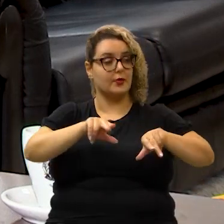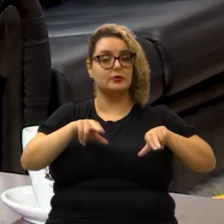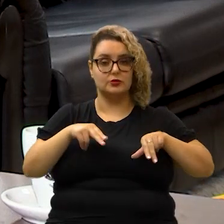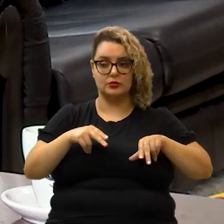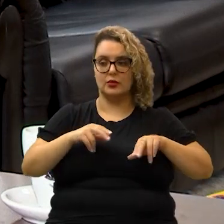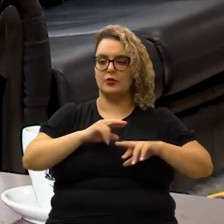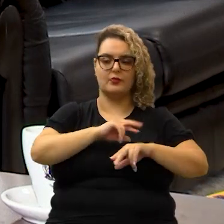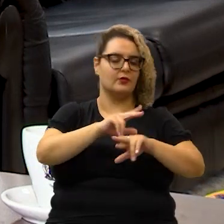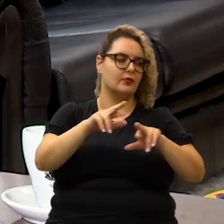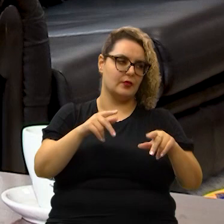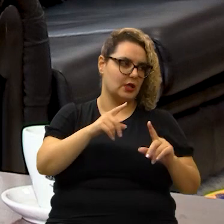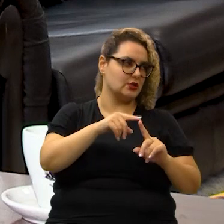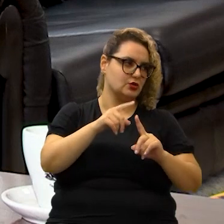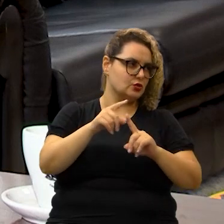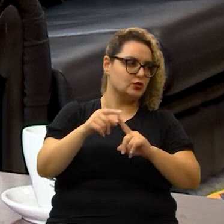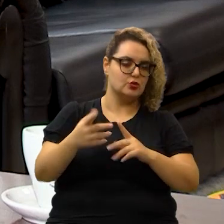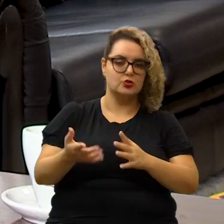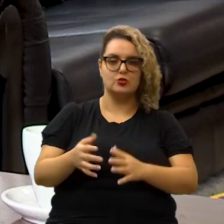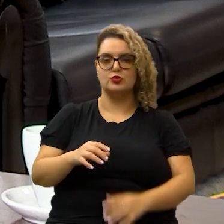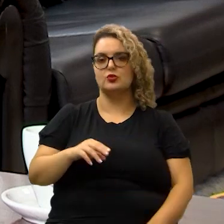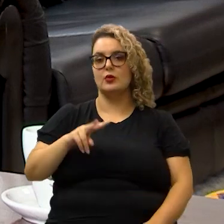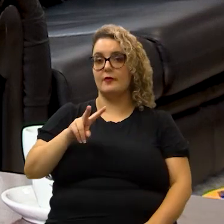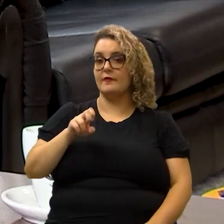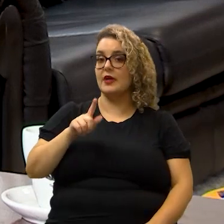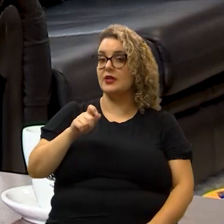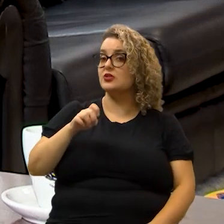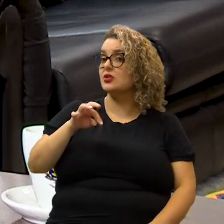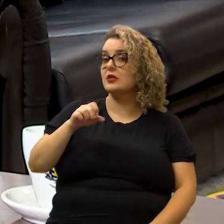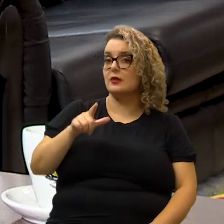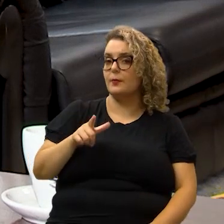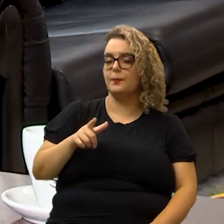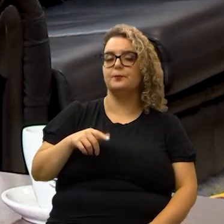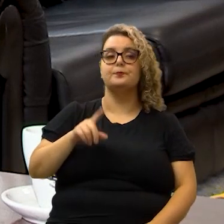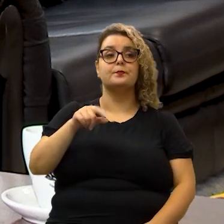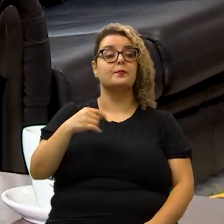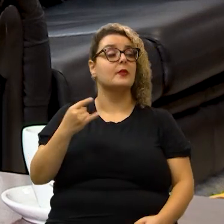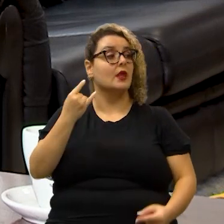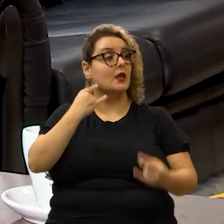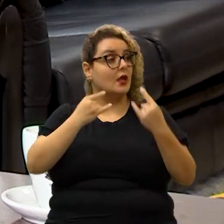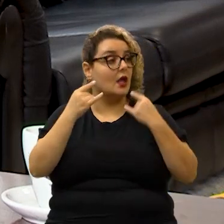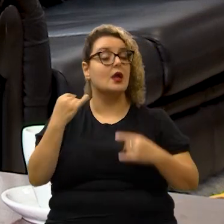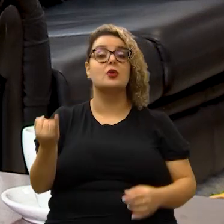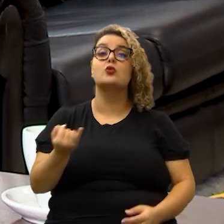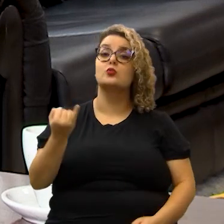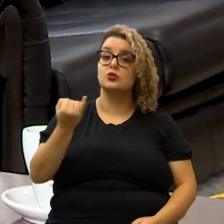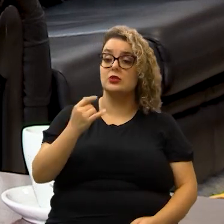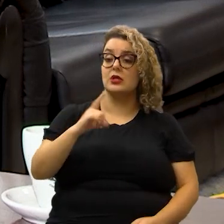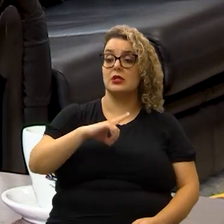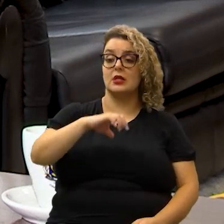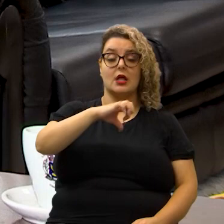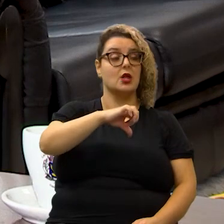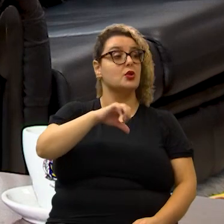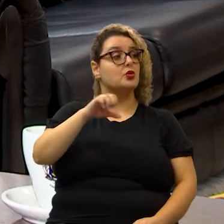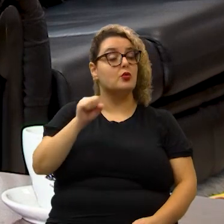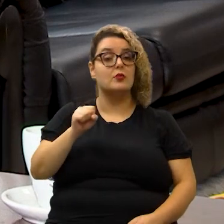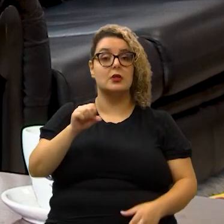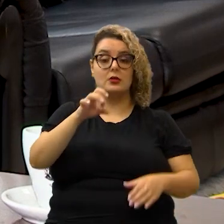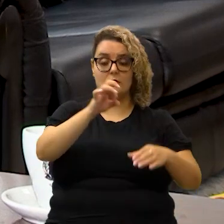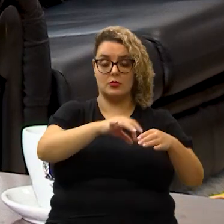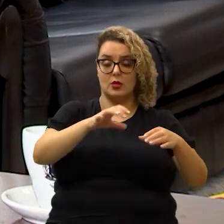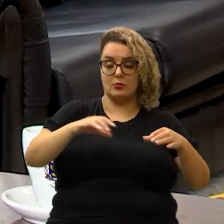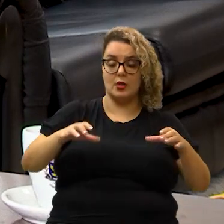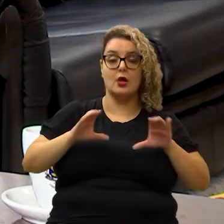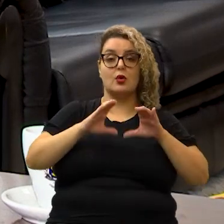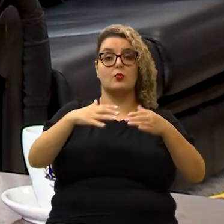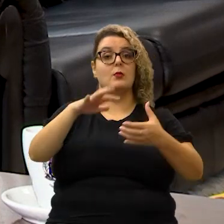Vários tipos de vegetais. E é interessante que já tem 98 hortas comunitárias